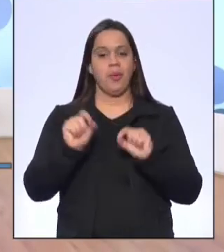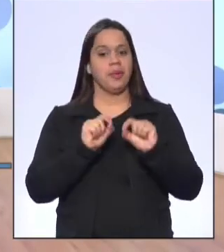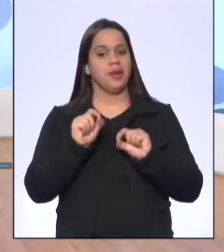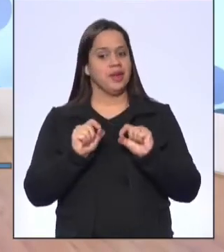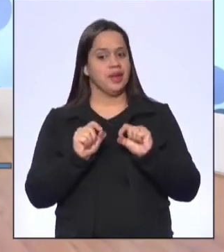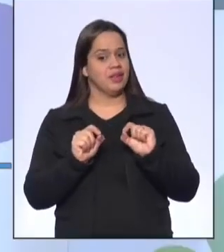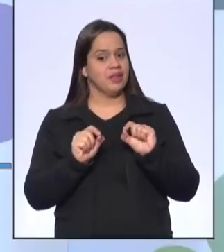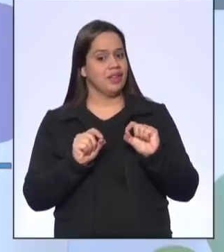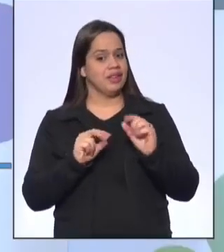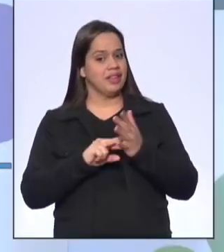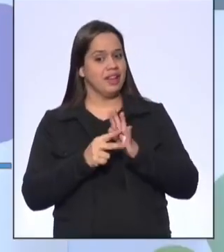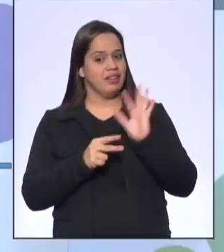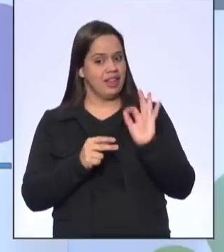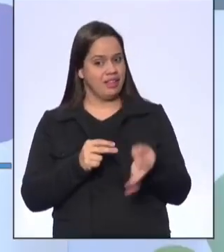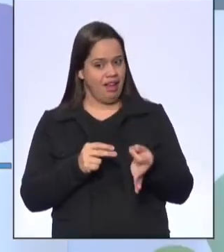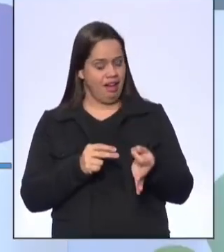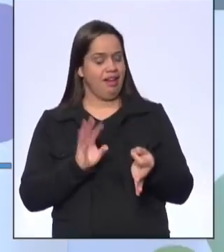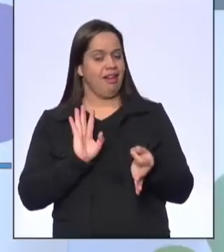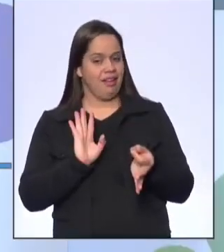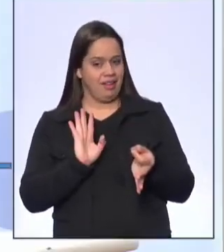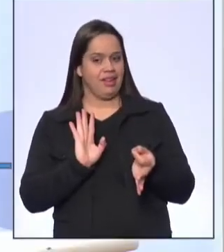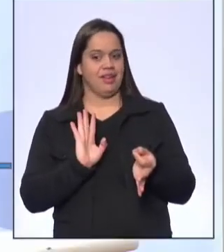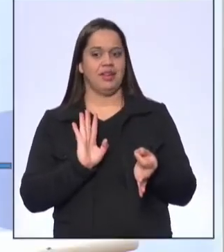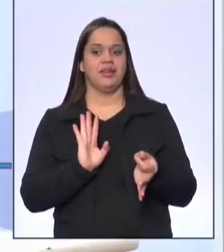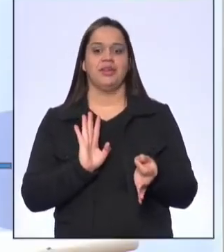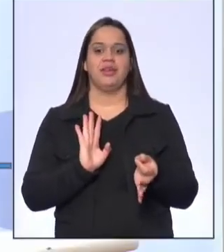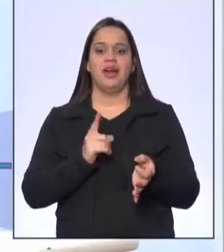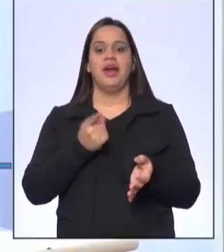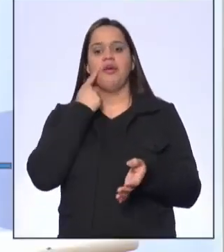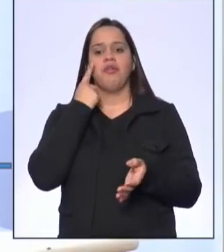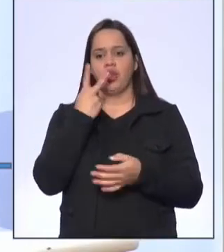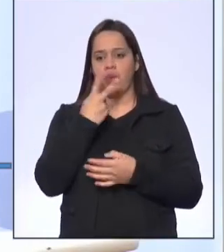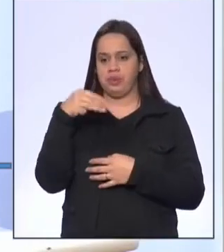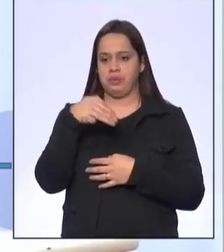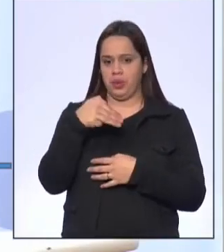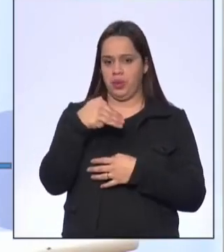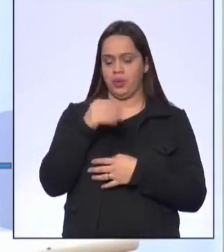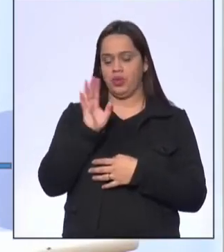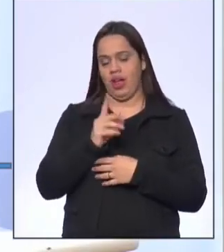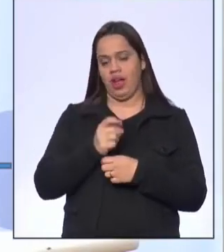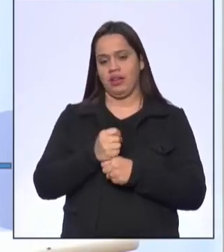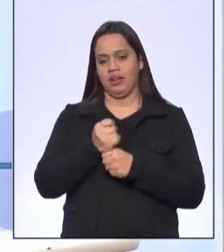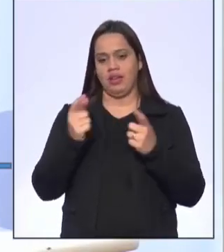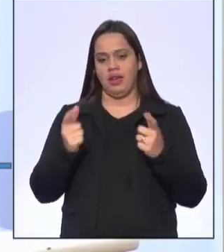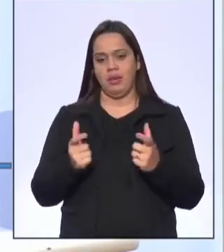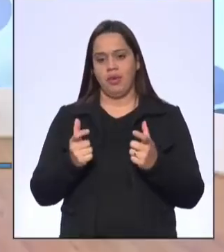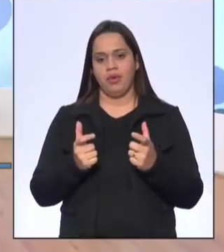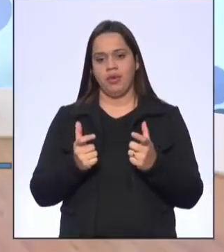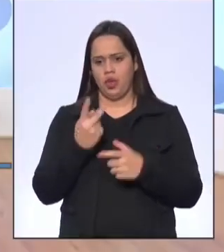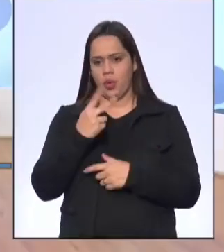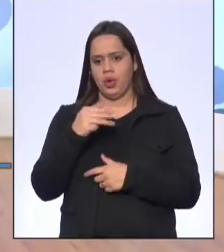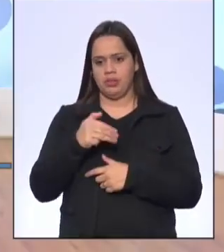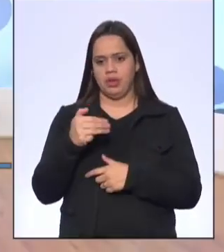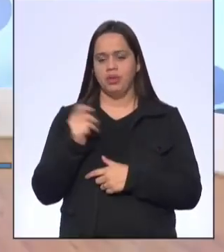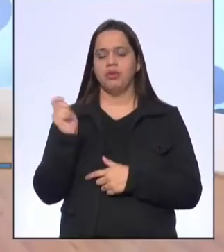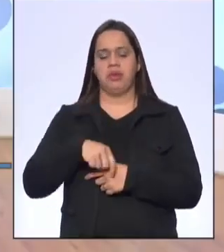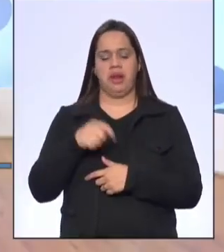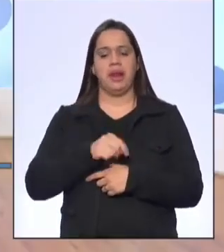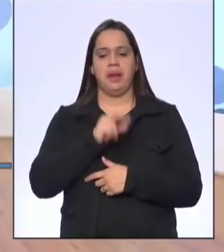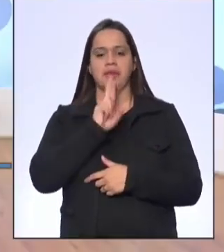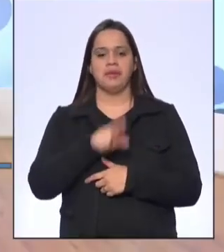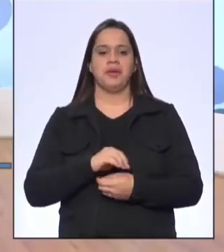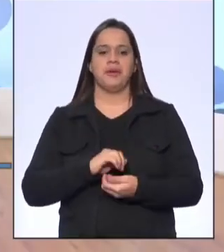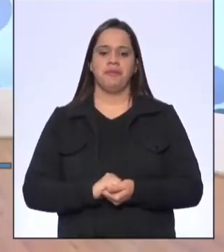com acertar o exercício, viu? Tá, mas vamos deixar então 2 minutos, já que a maioria está respondendo. Eu acho o suficiente, dá tempo de todo mundo